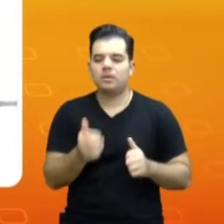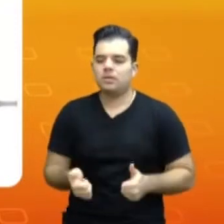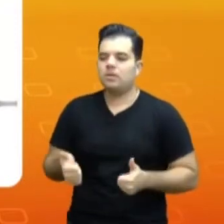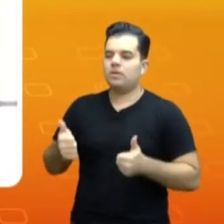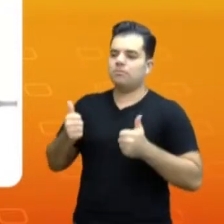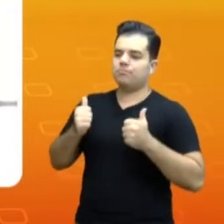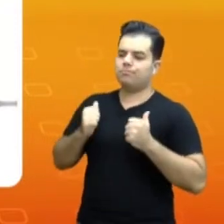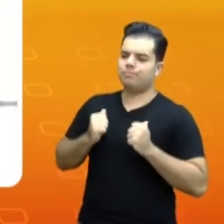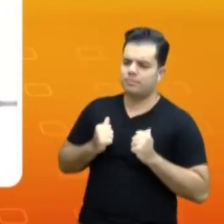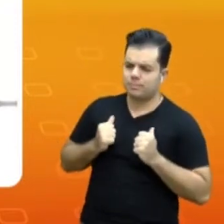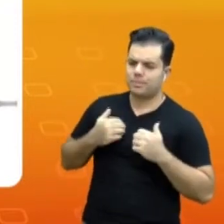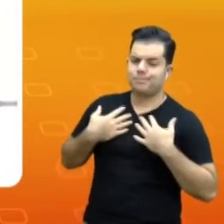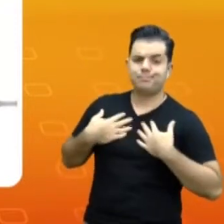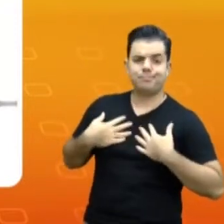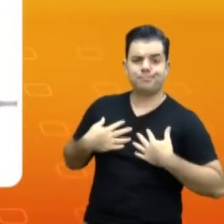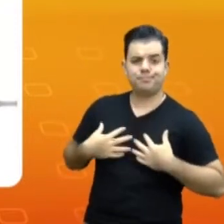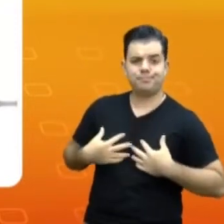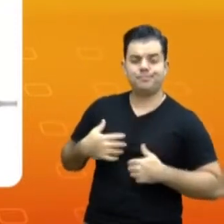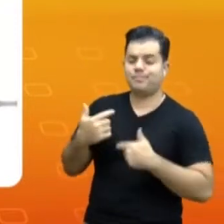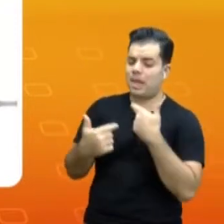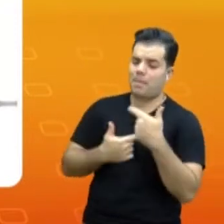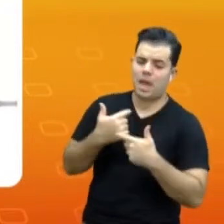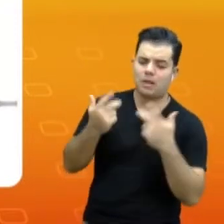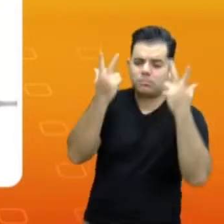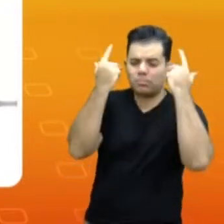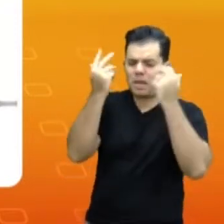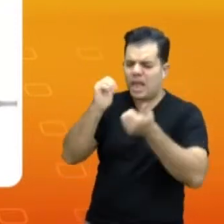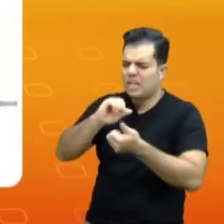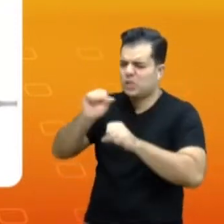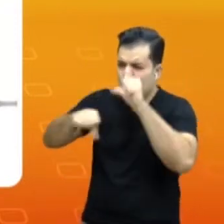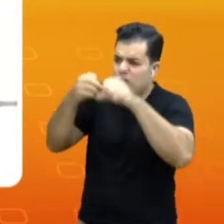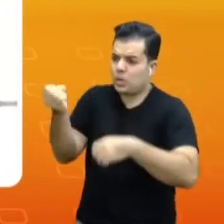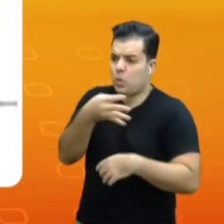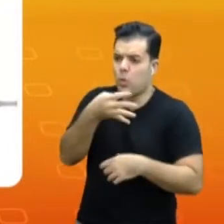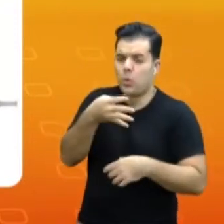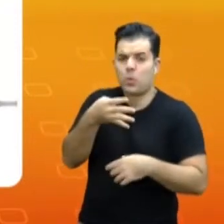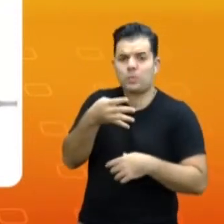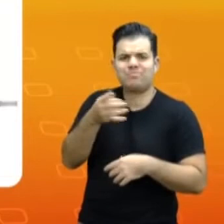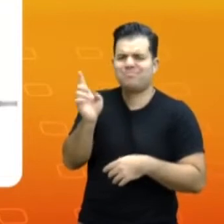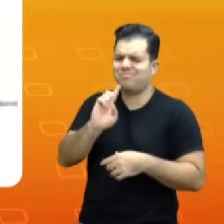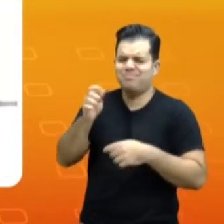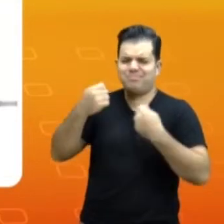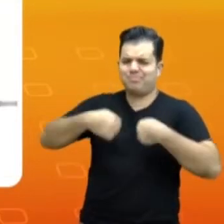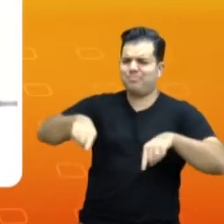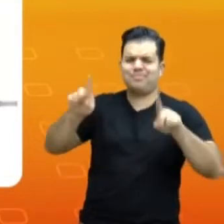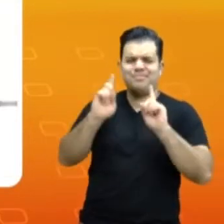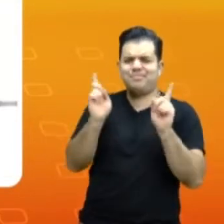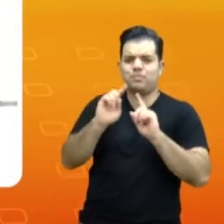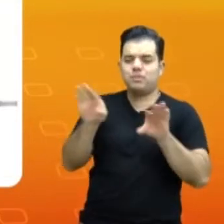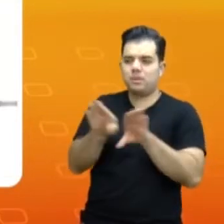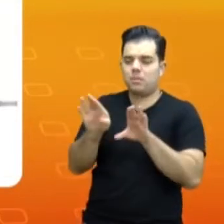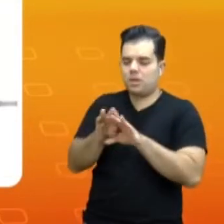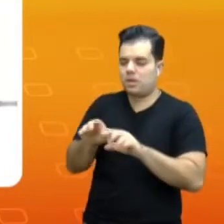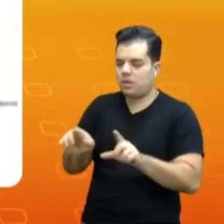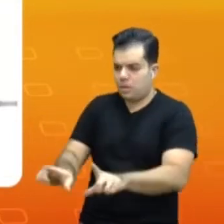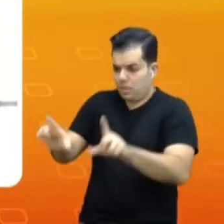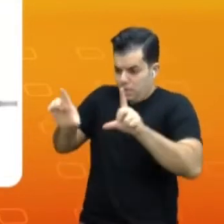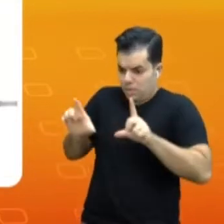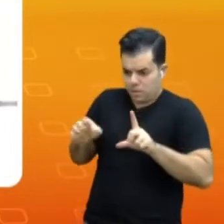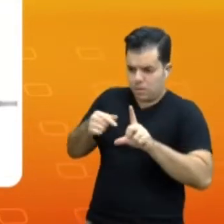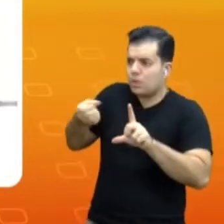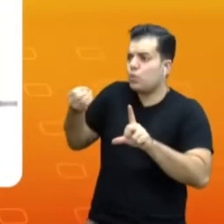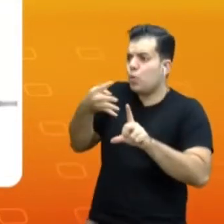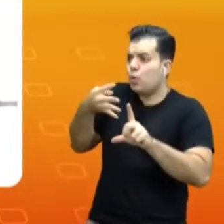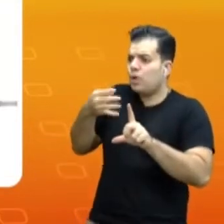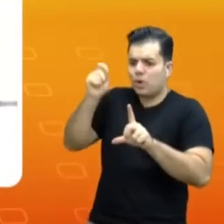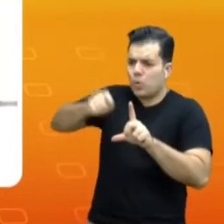aos modelos, né? E realmente questionar os modelos quando se apresenta algo que